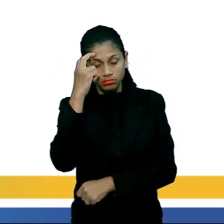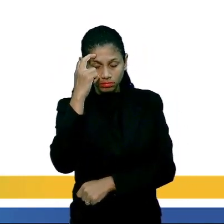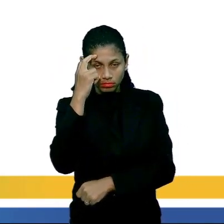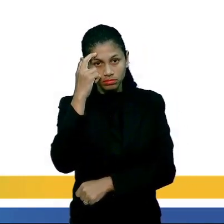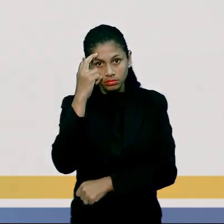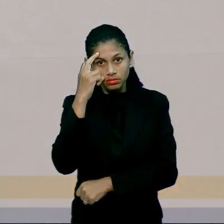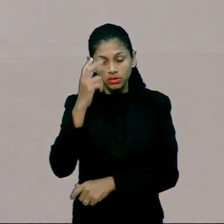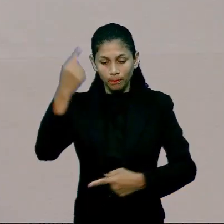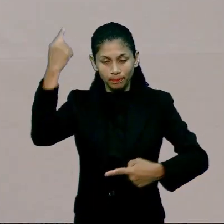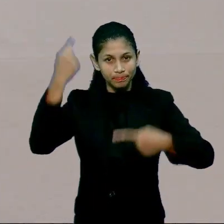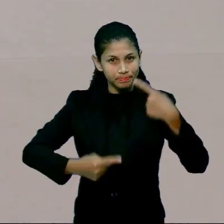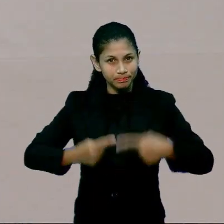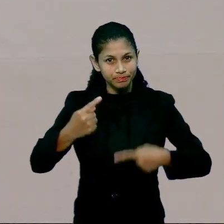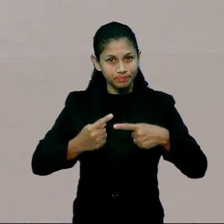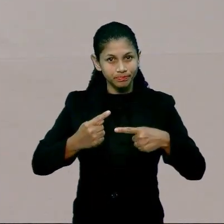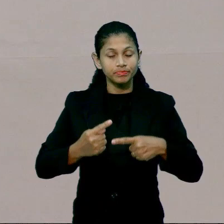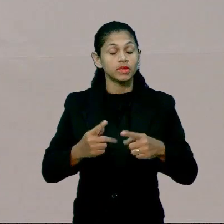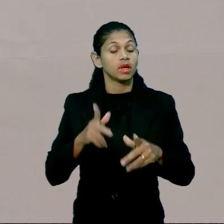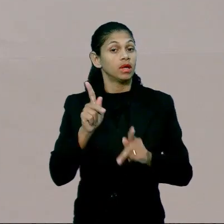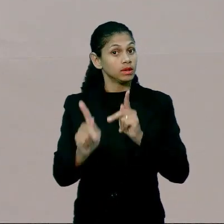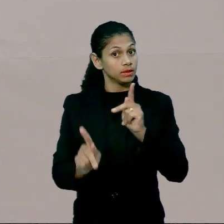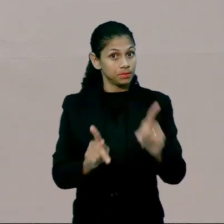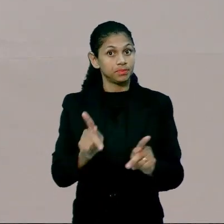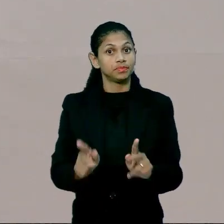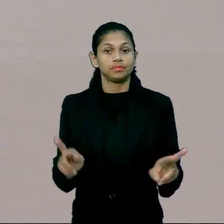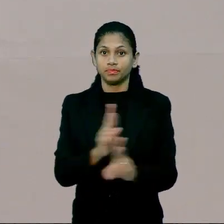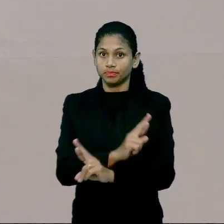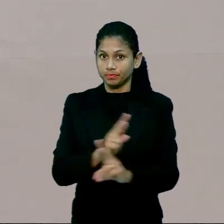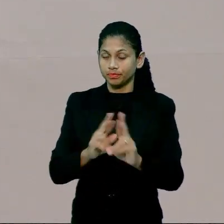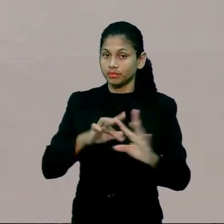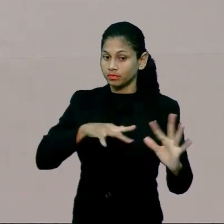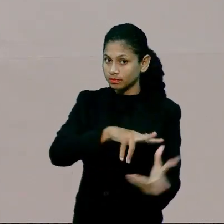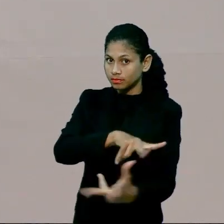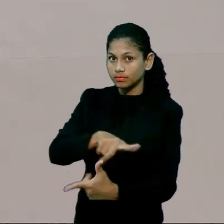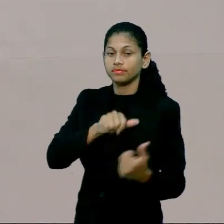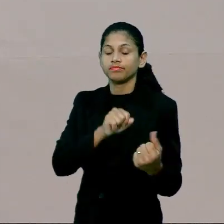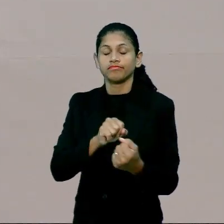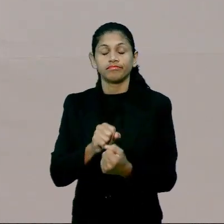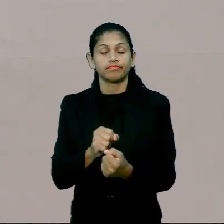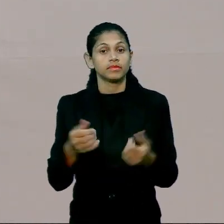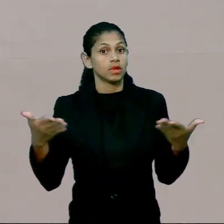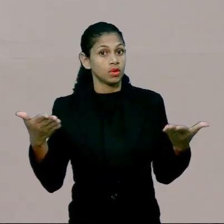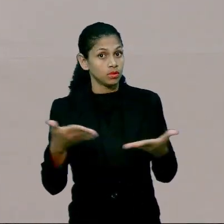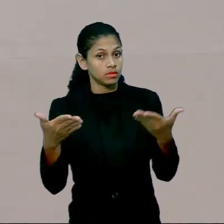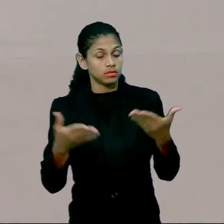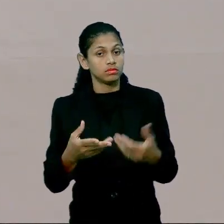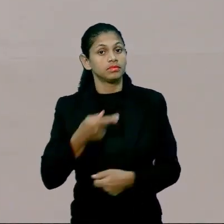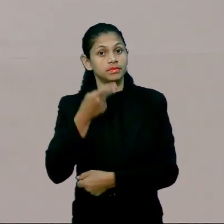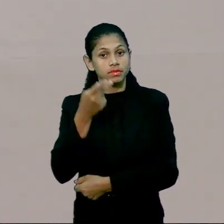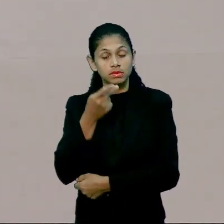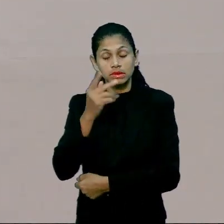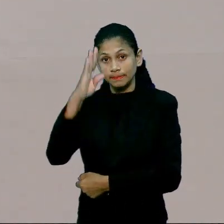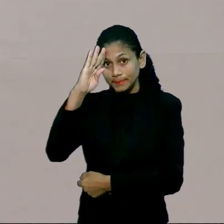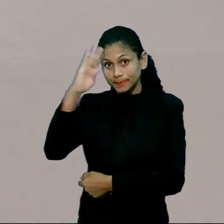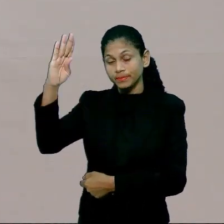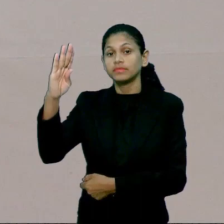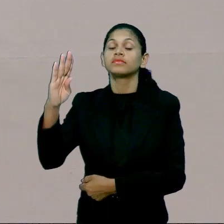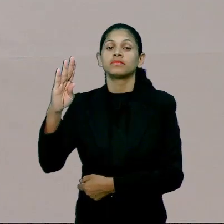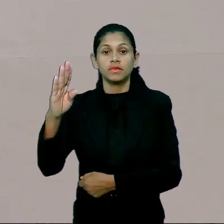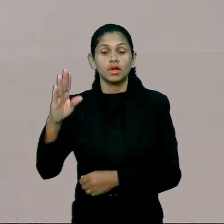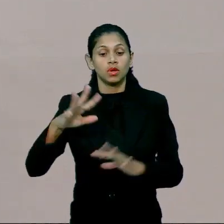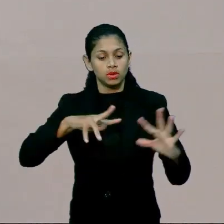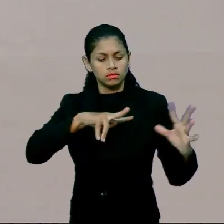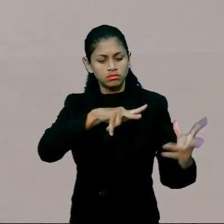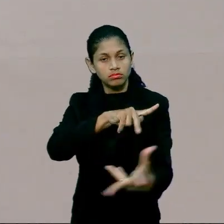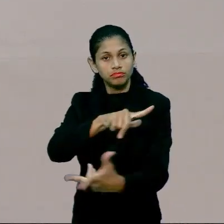do mundo. Lembrando que na aula de hoje nós vamos falar principalmente sobre a globalização cultural, que é aquela que envolve